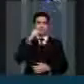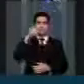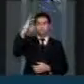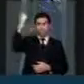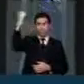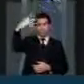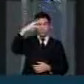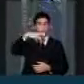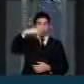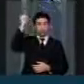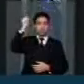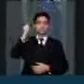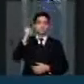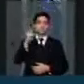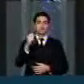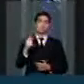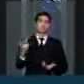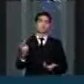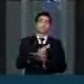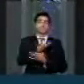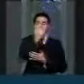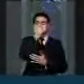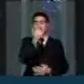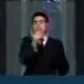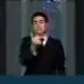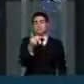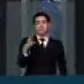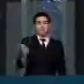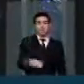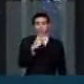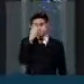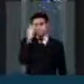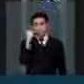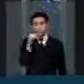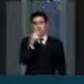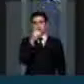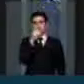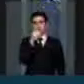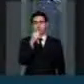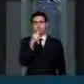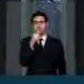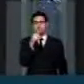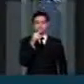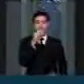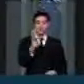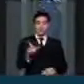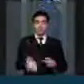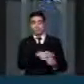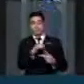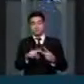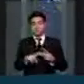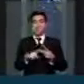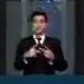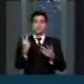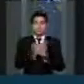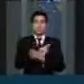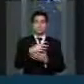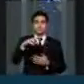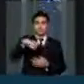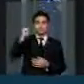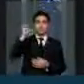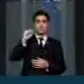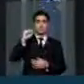Dessa vez, mais de 6 milhões de pessoas sem energia. O segundo grande apagão do